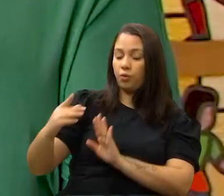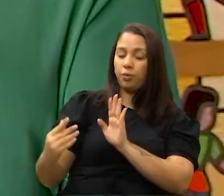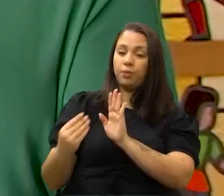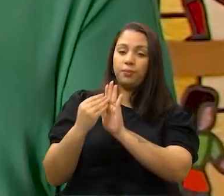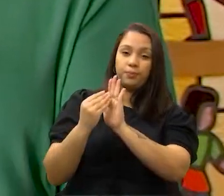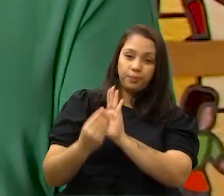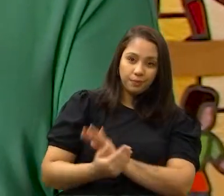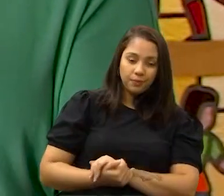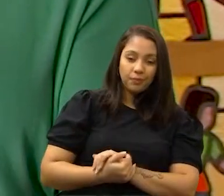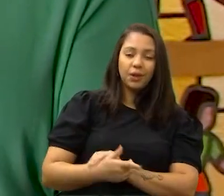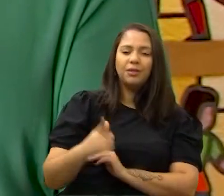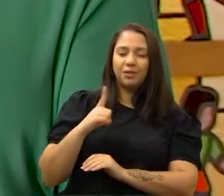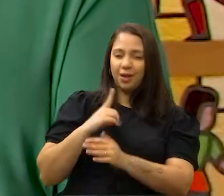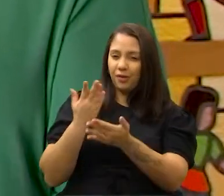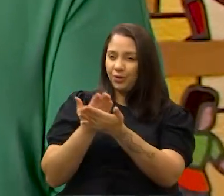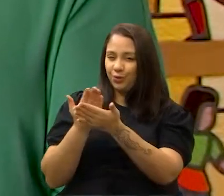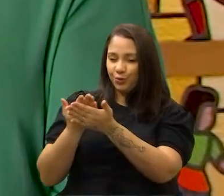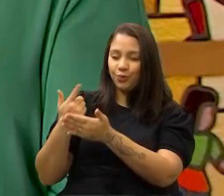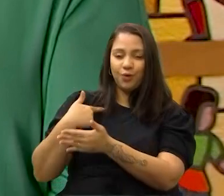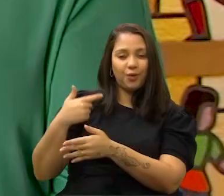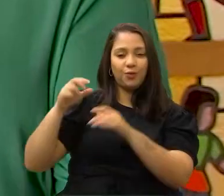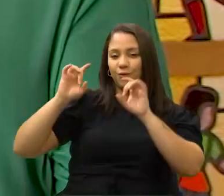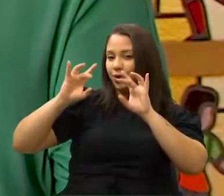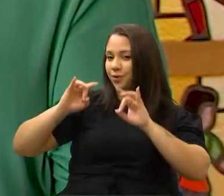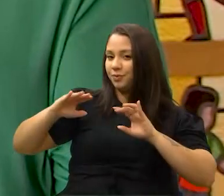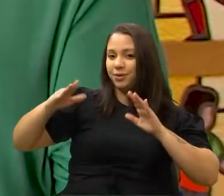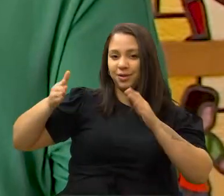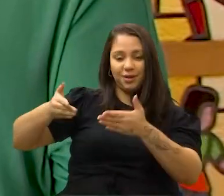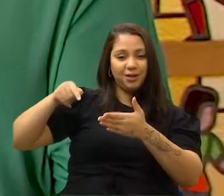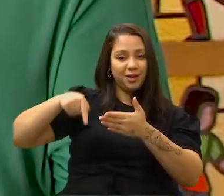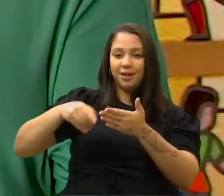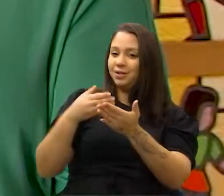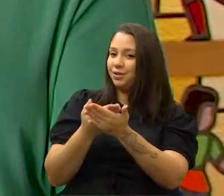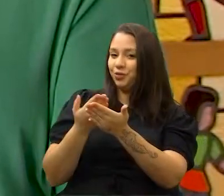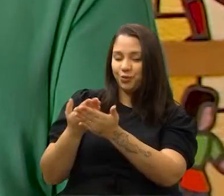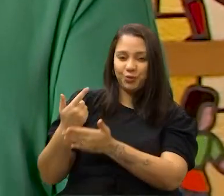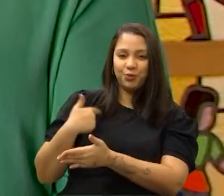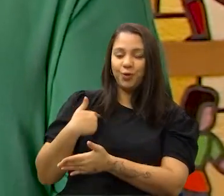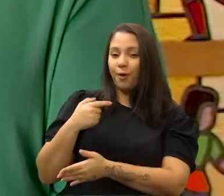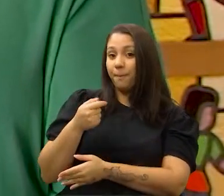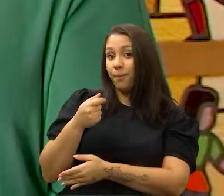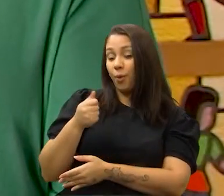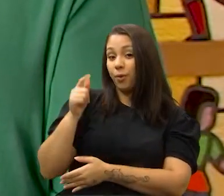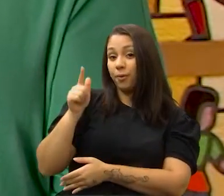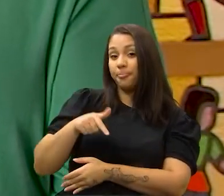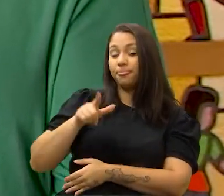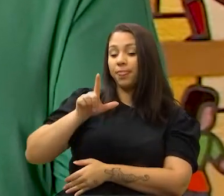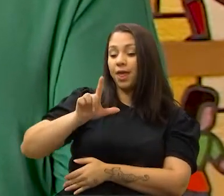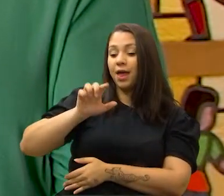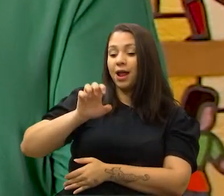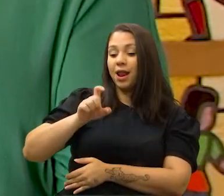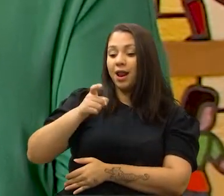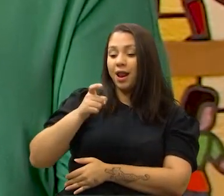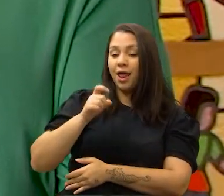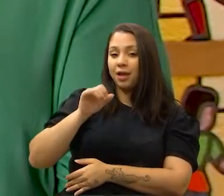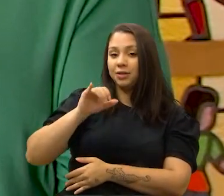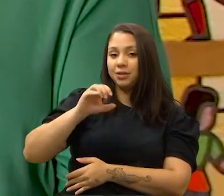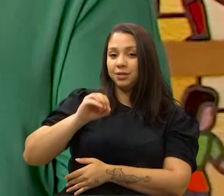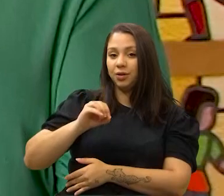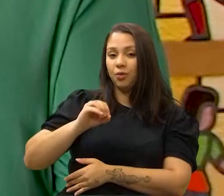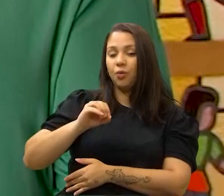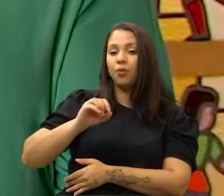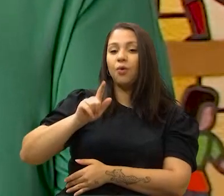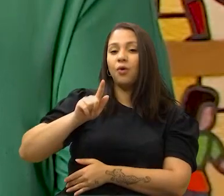uso. Existe um estudo, eu nem sou especialista nesse estudo, é